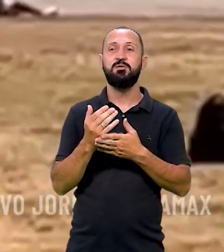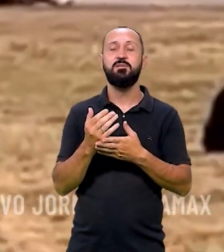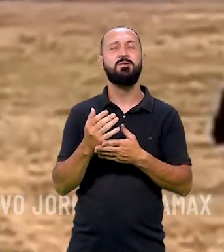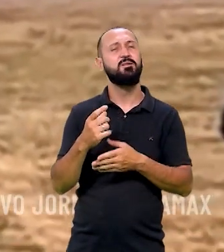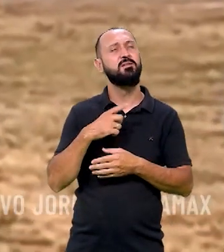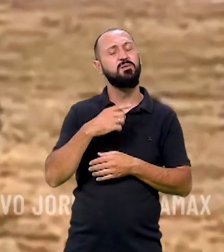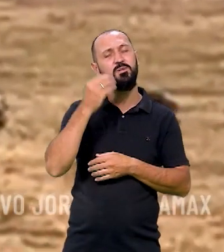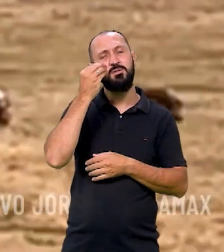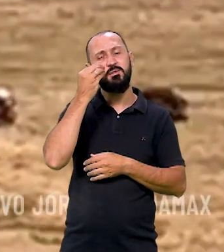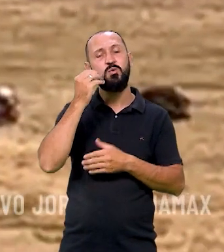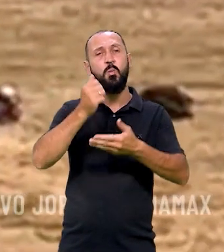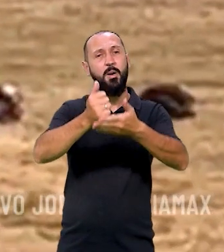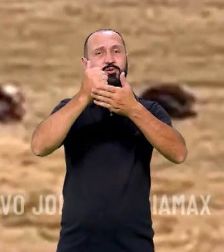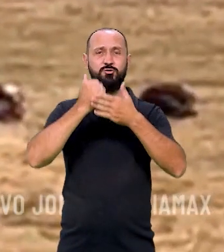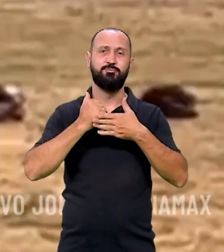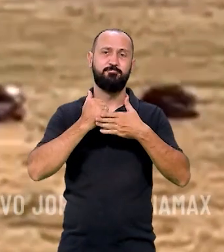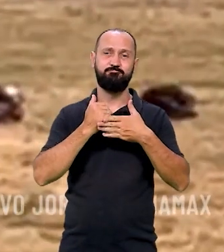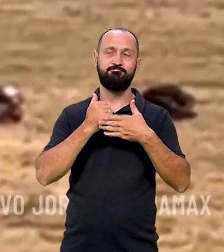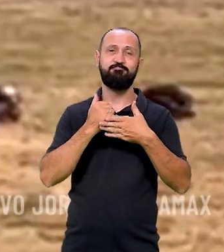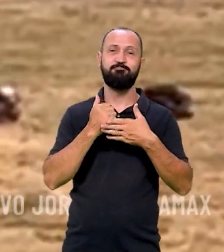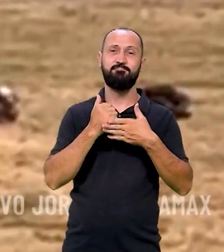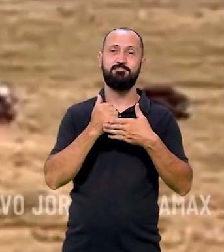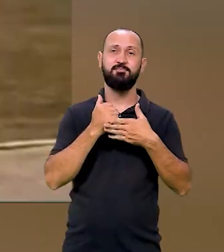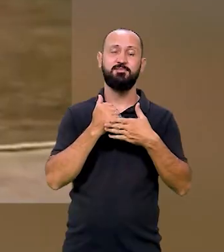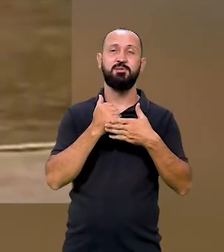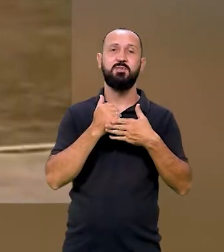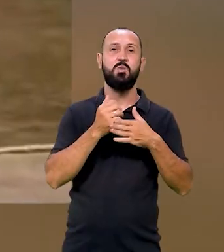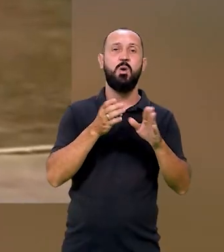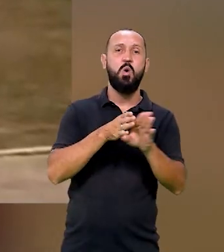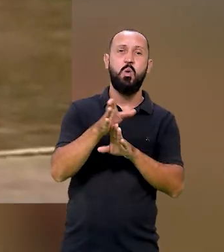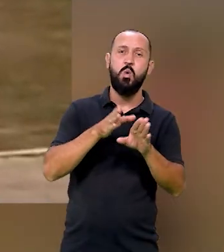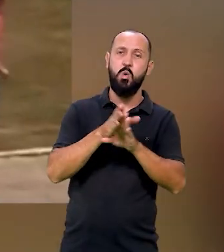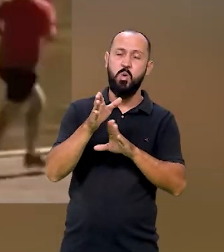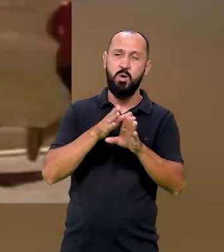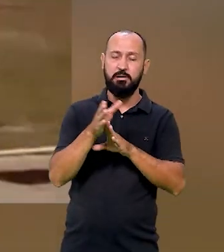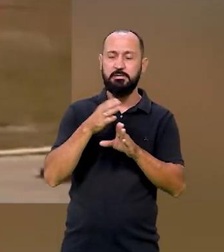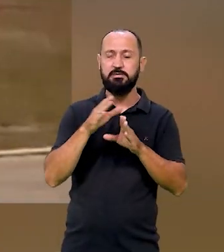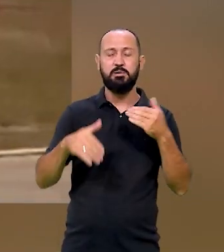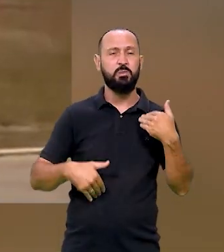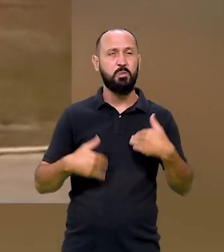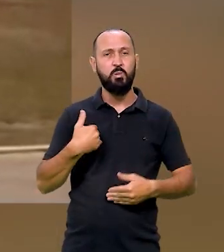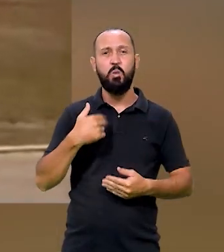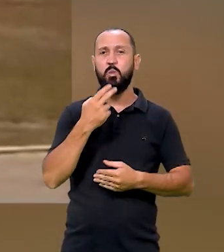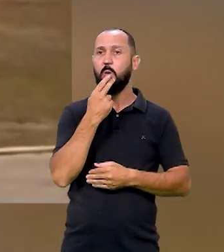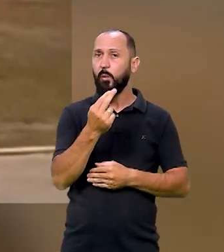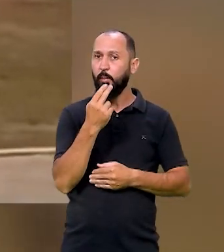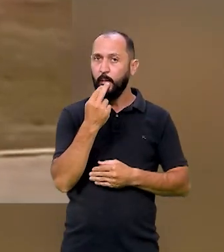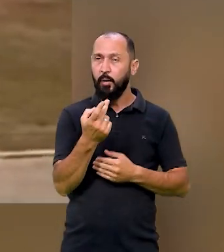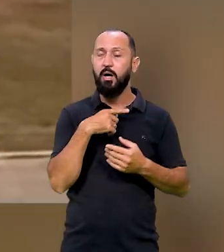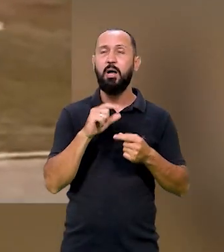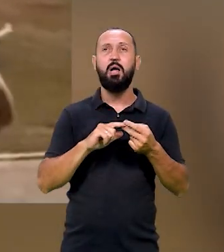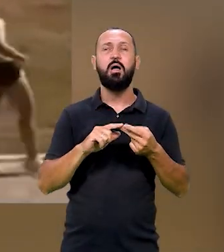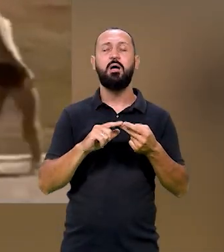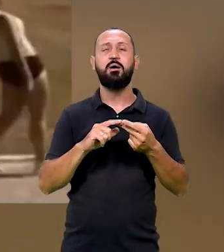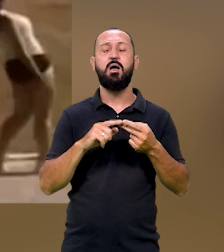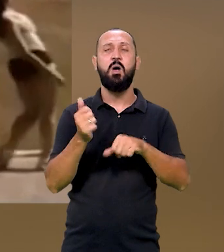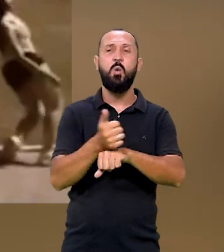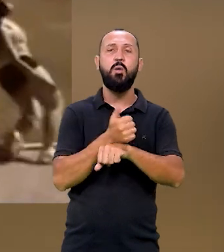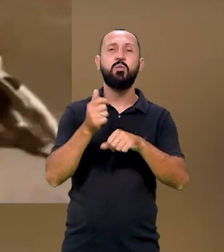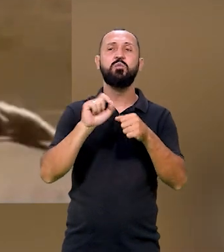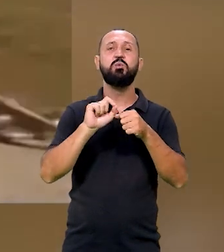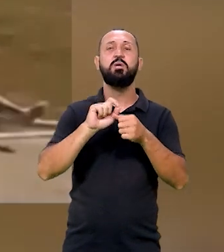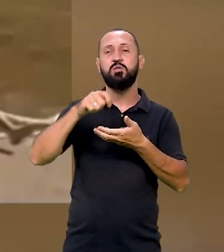desanimada, a imunidade já baixa, que é muito comum em corrida, né, em atividades que tem a tendência a ter um